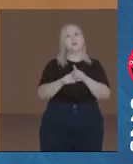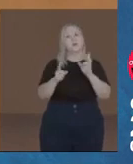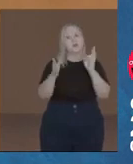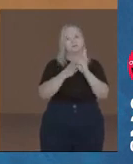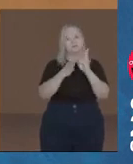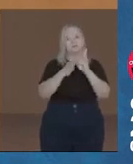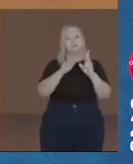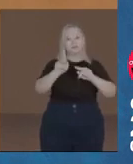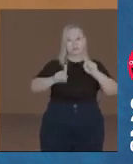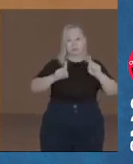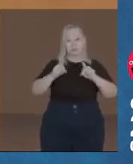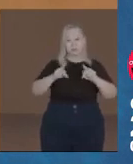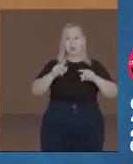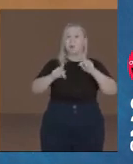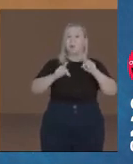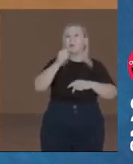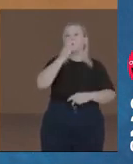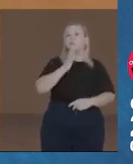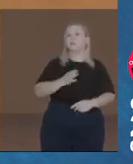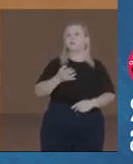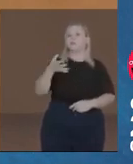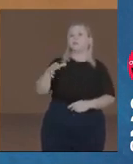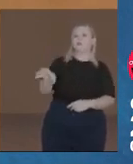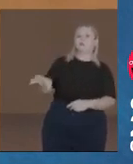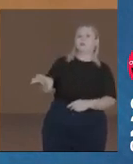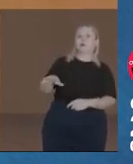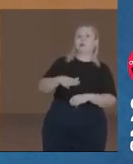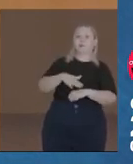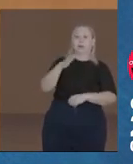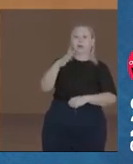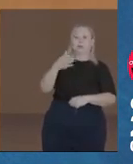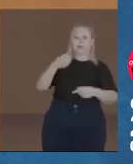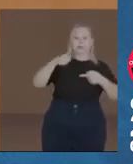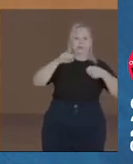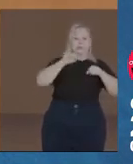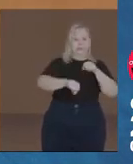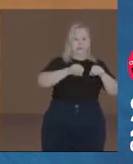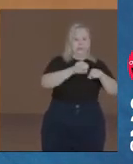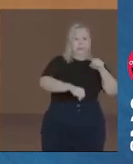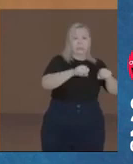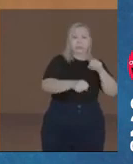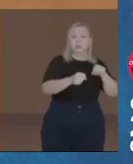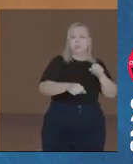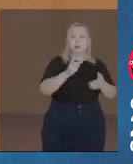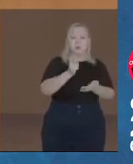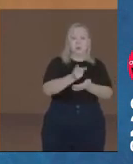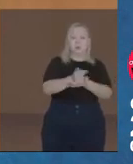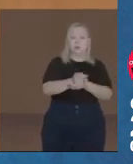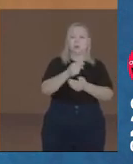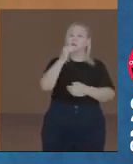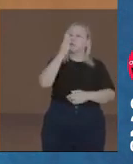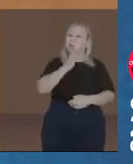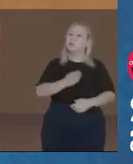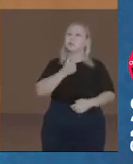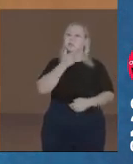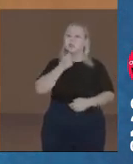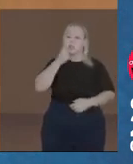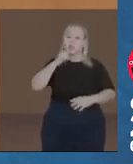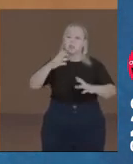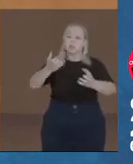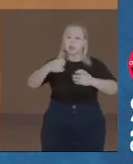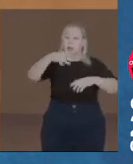governança mundial, começando pela ampliação do Conselho de Segurança da ONU, e vamos continuar lutando por